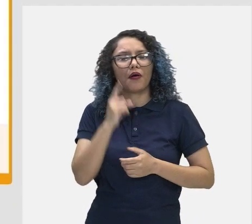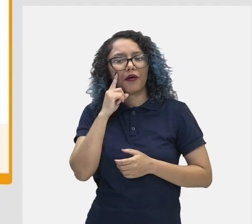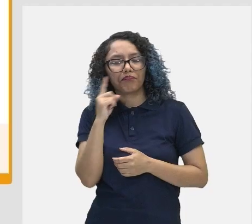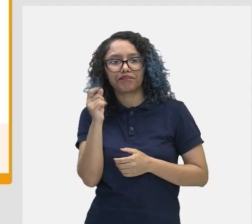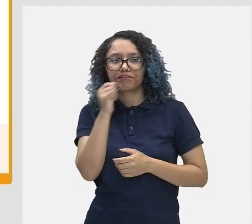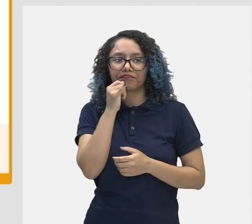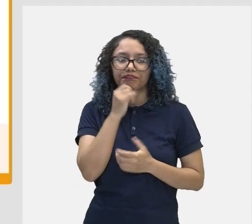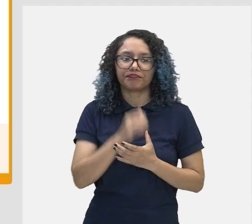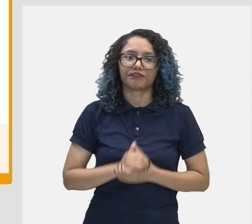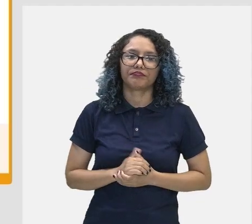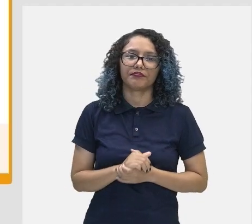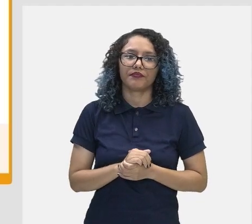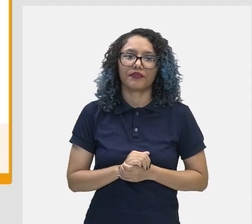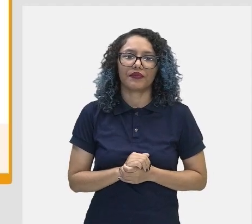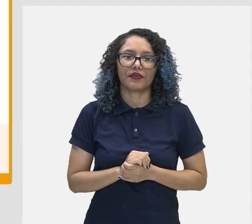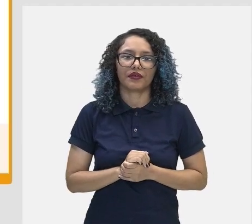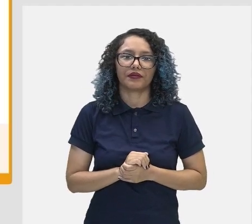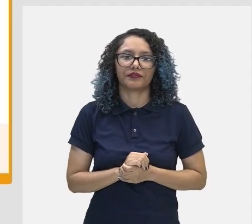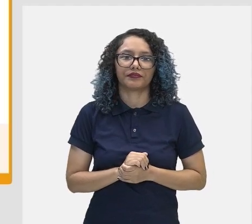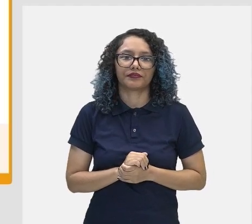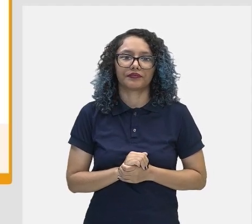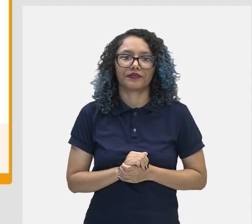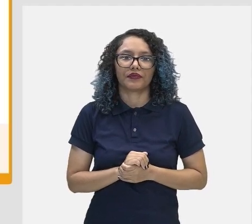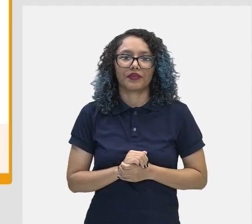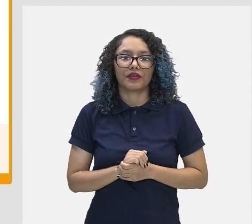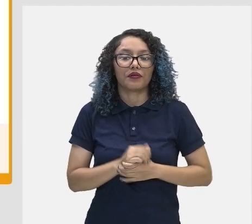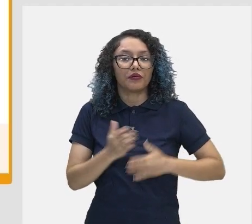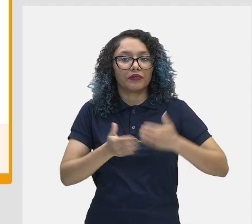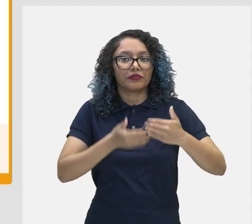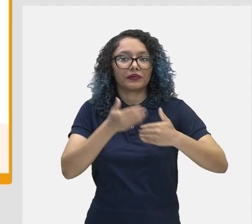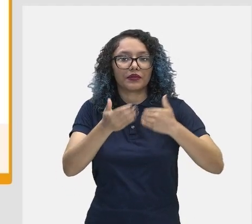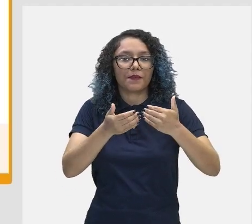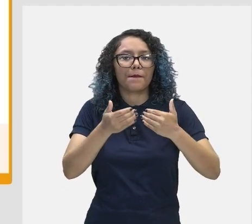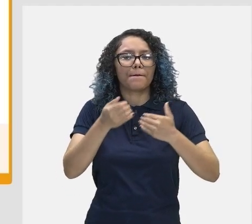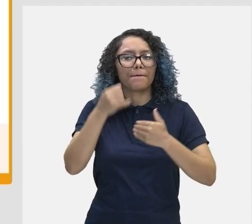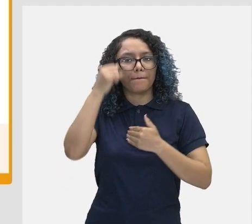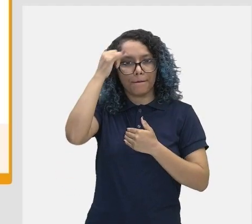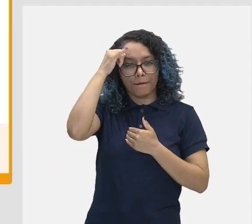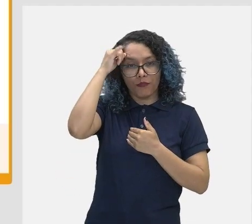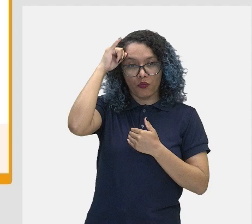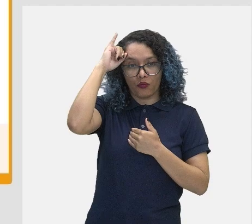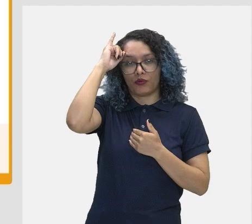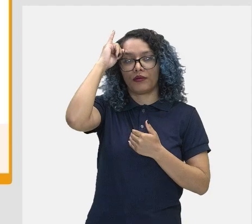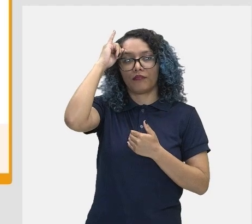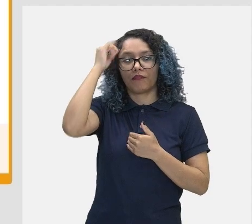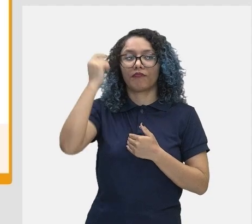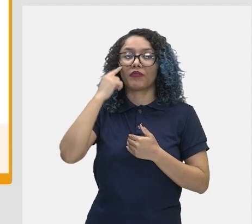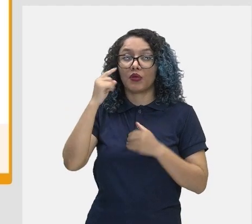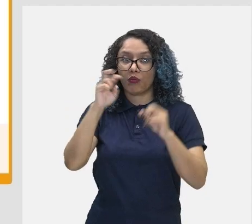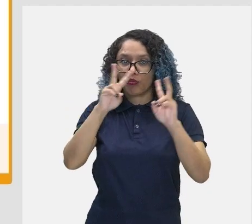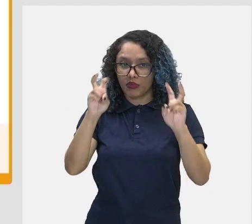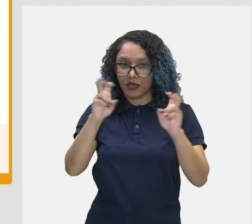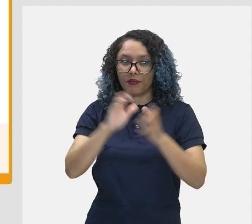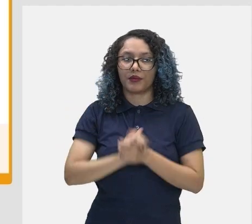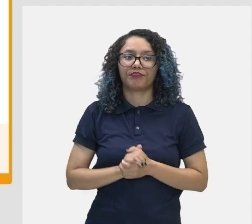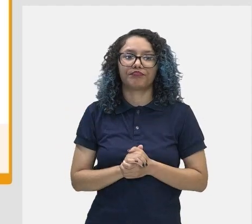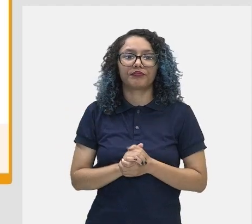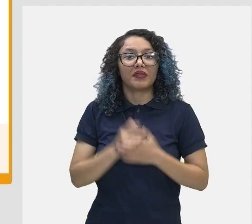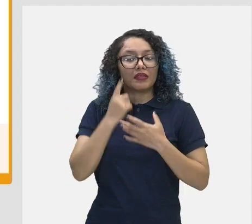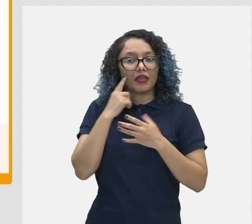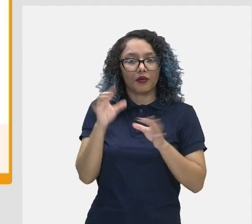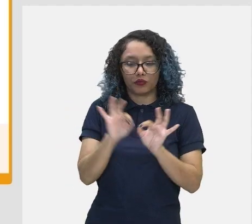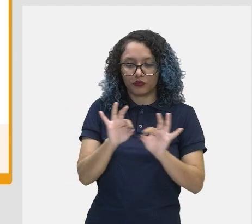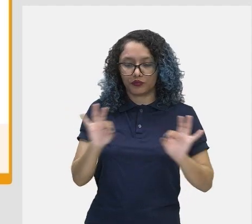A evolução do efetivo de bovinos, milhões de cabeças, tá? Então, esse é o nosso título. Então, nós temos ali no eixo horizontal